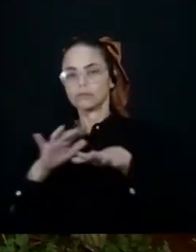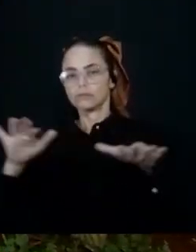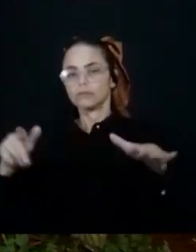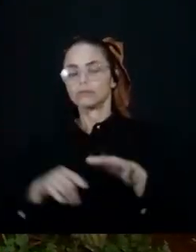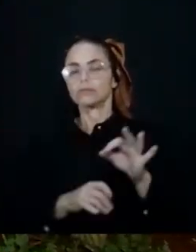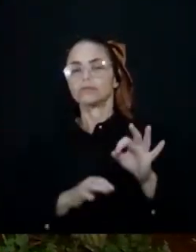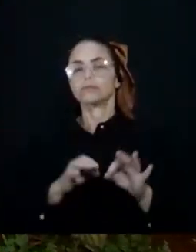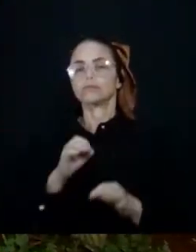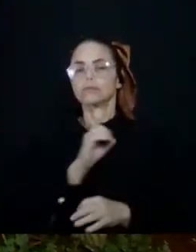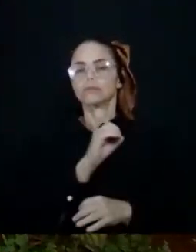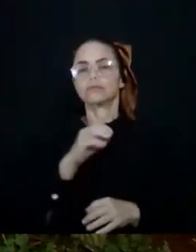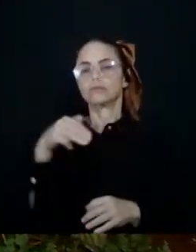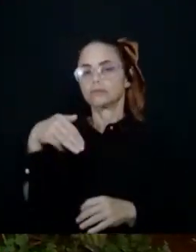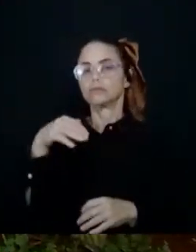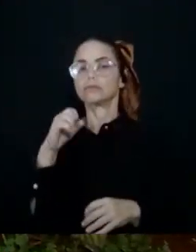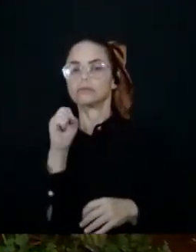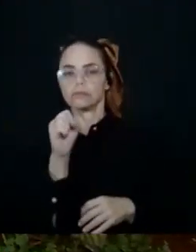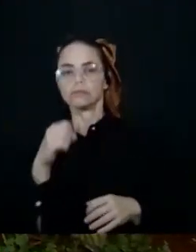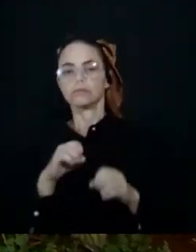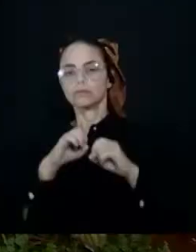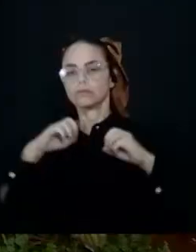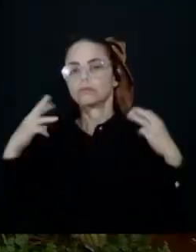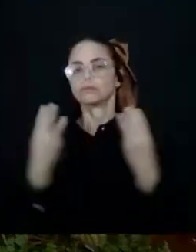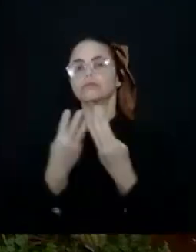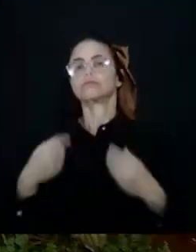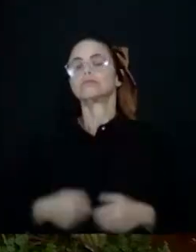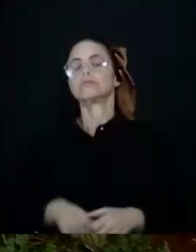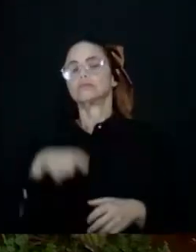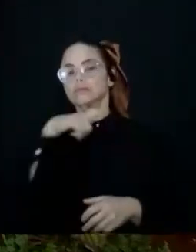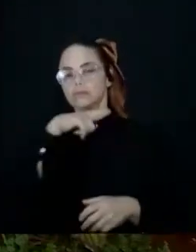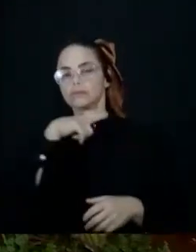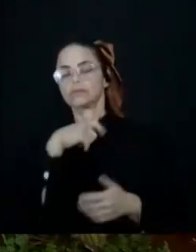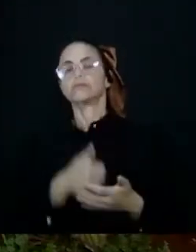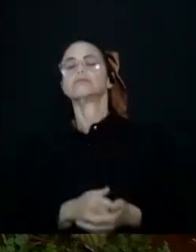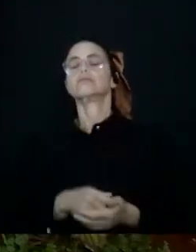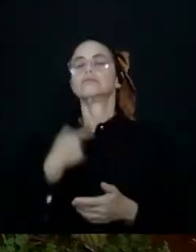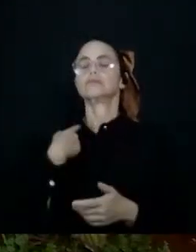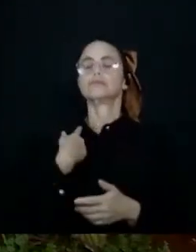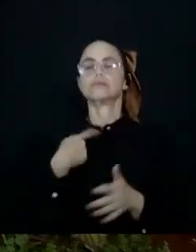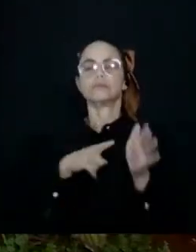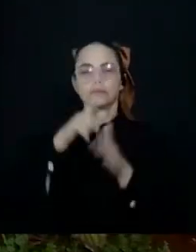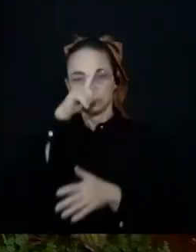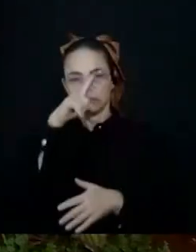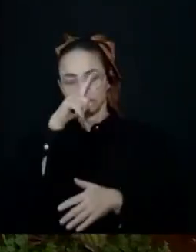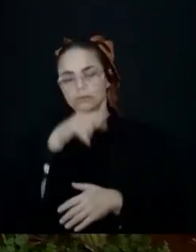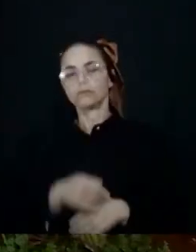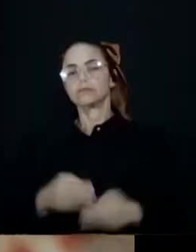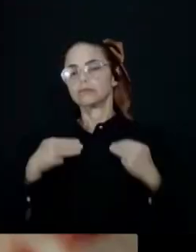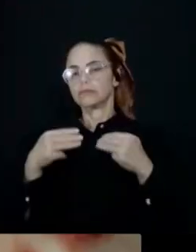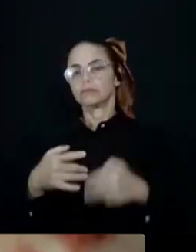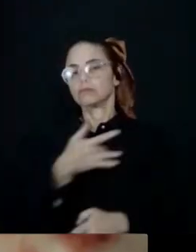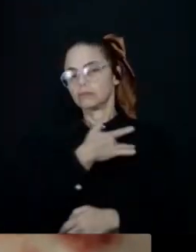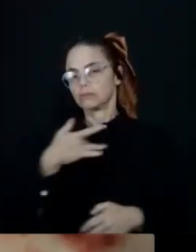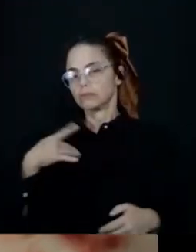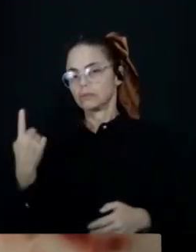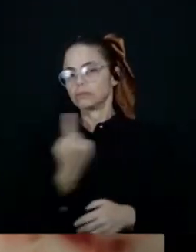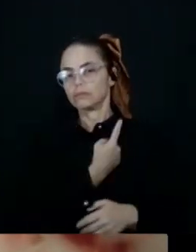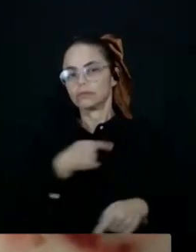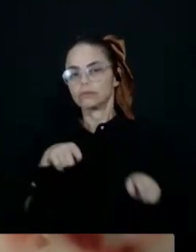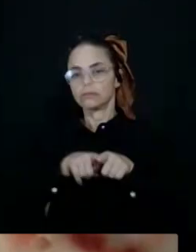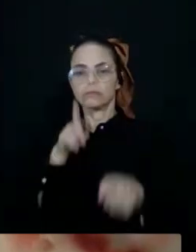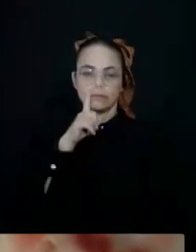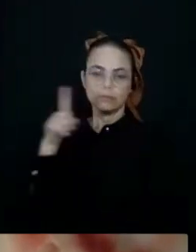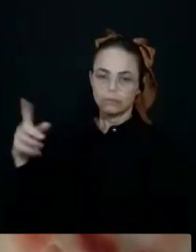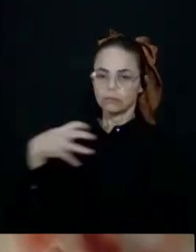Mundial de Saúde considera que tem esse risco, nem o Ministério da Saúde, nem nós também. O sintoma mais